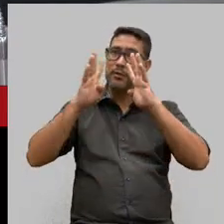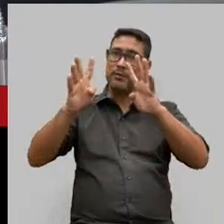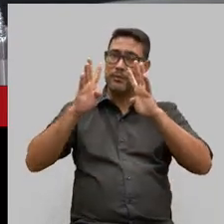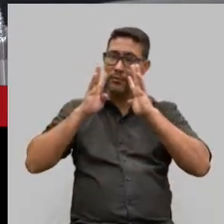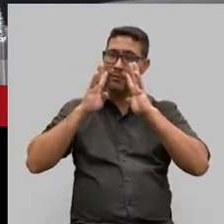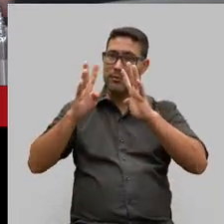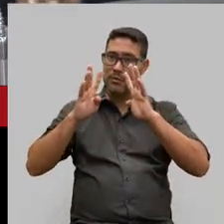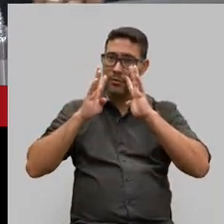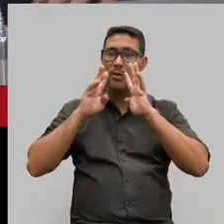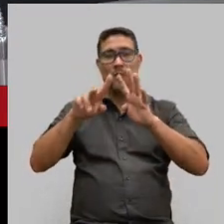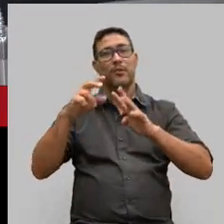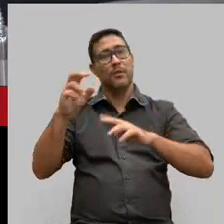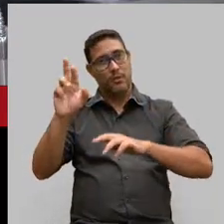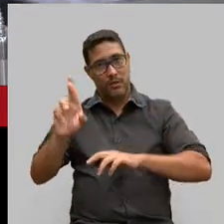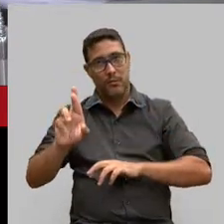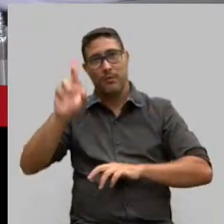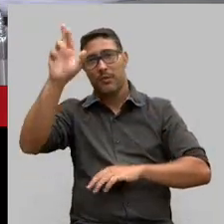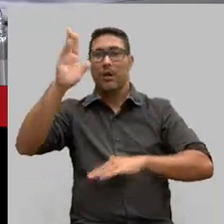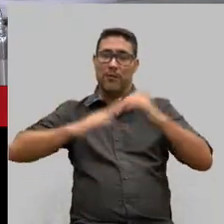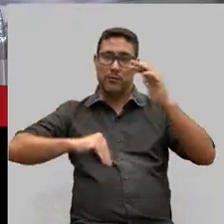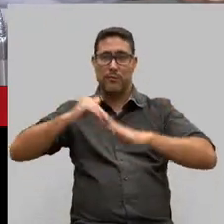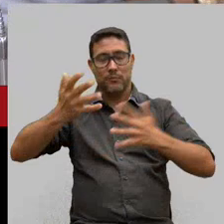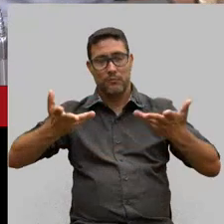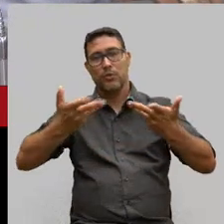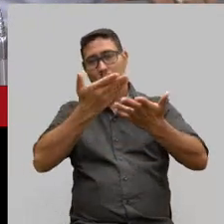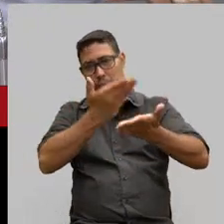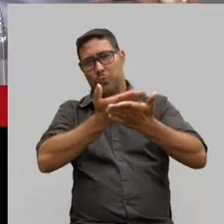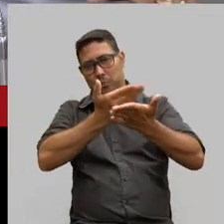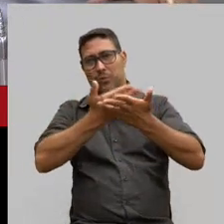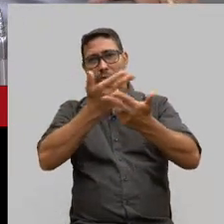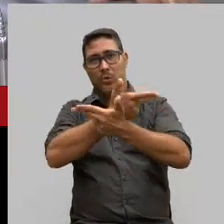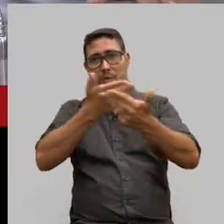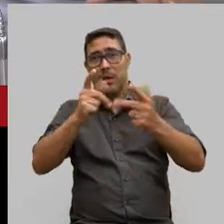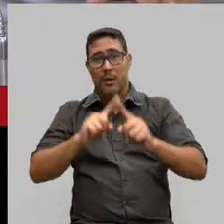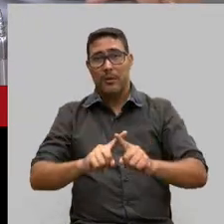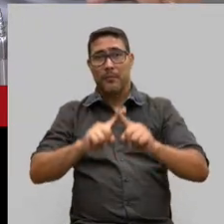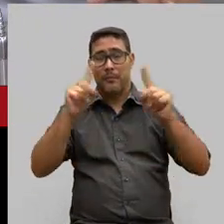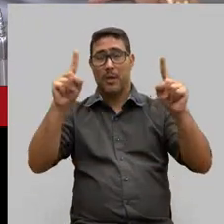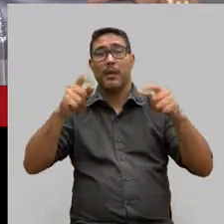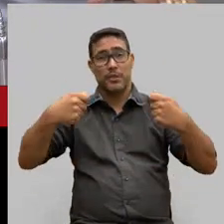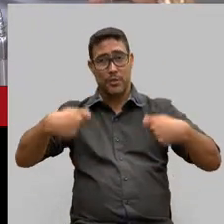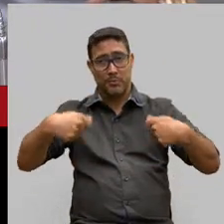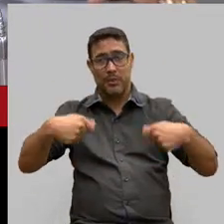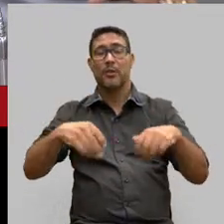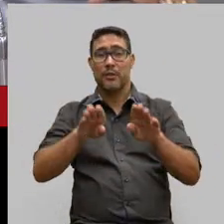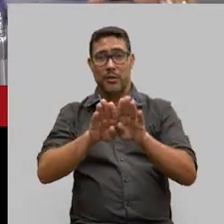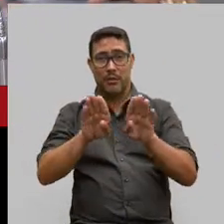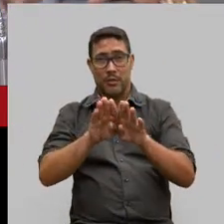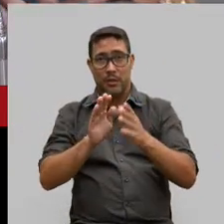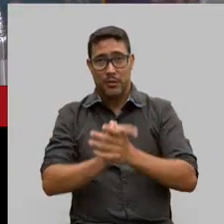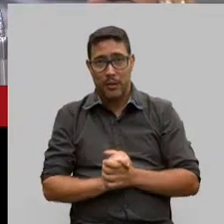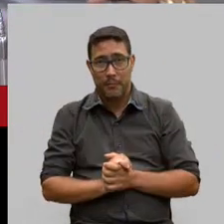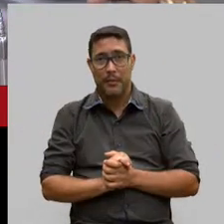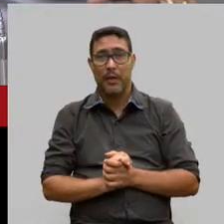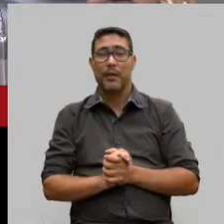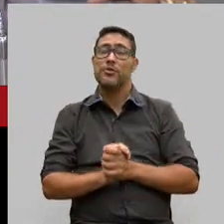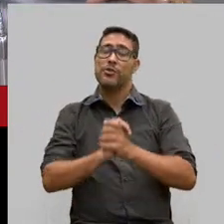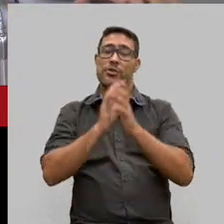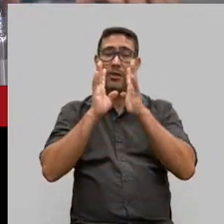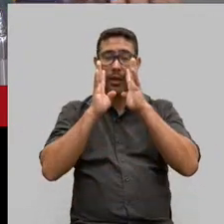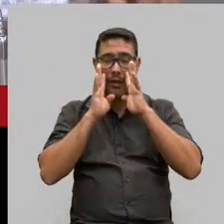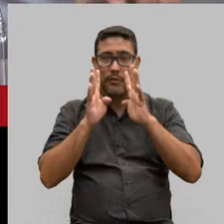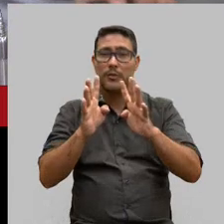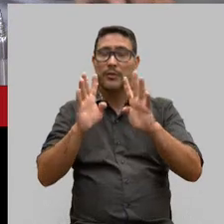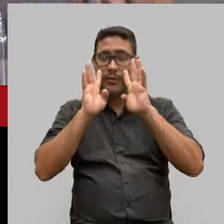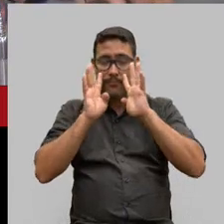são instruídos capacitados estudados mas a gente precisa né também de ser ouvido de